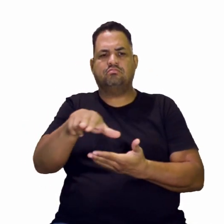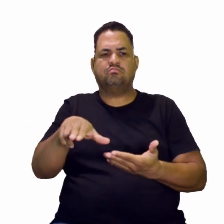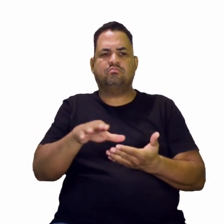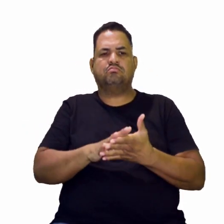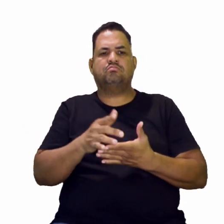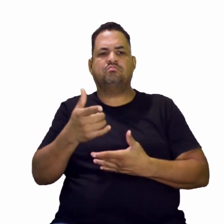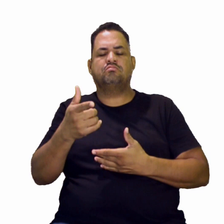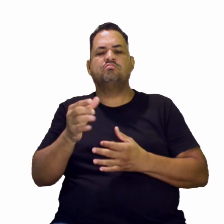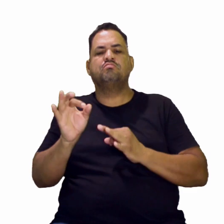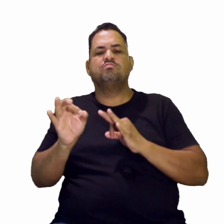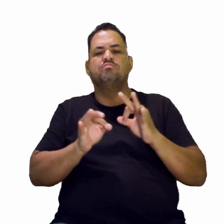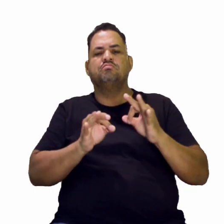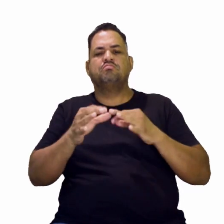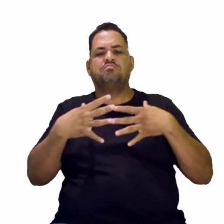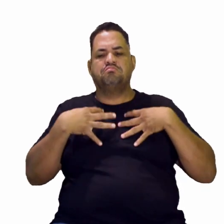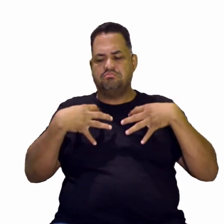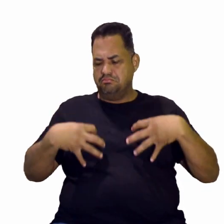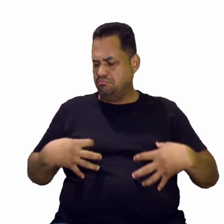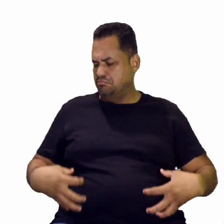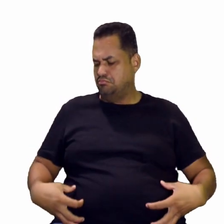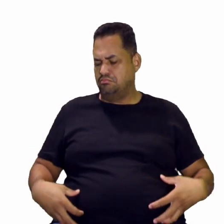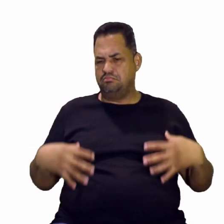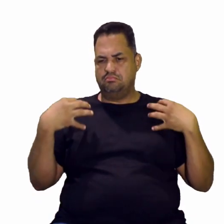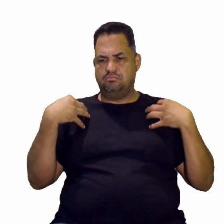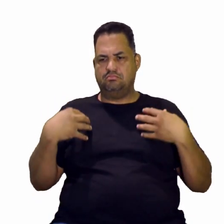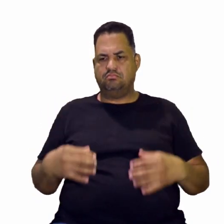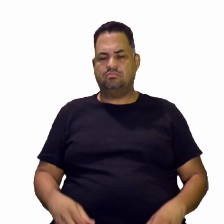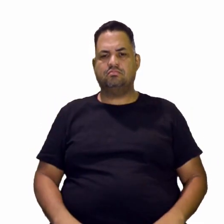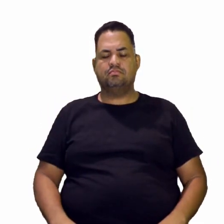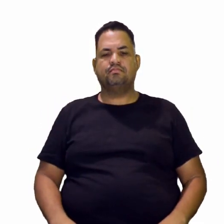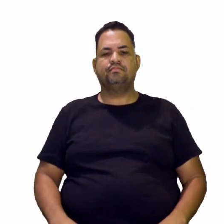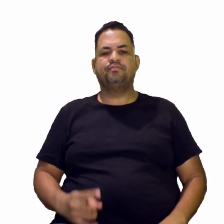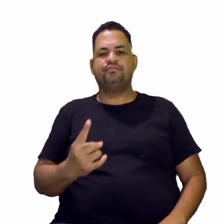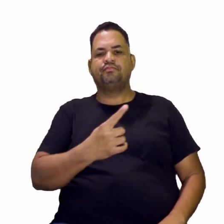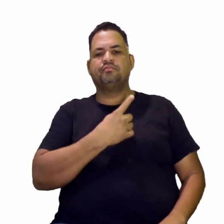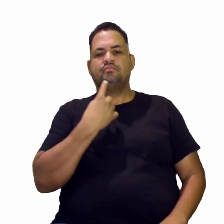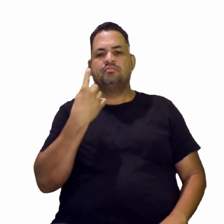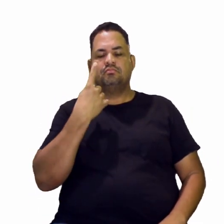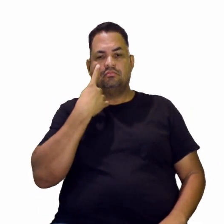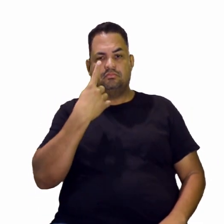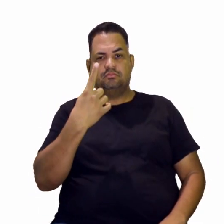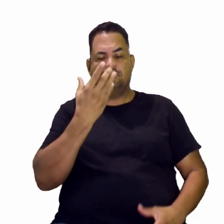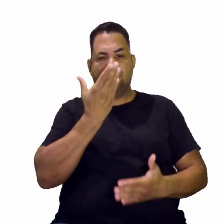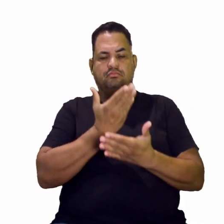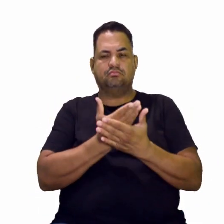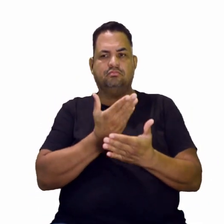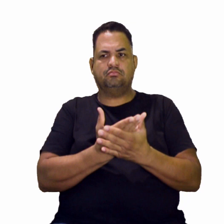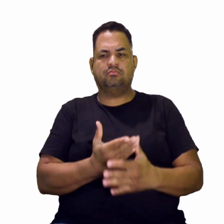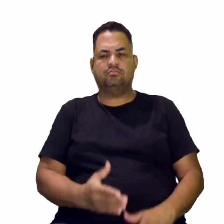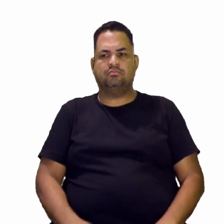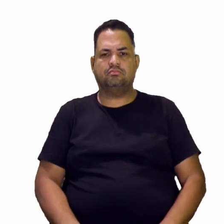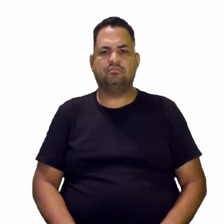com suas infinitas formas. Ontem nós vimos aqui na aula que